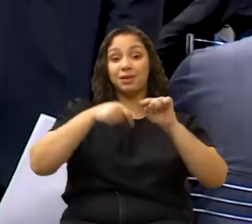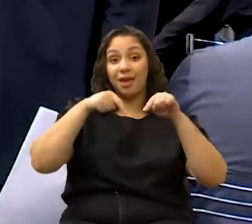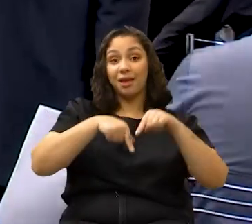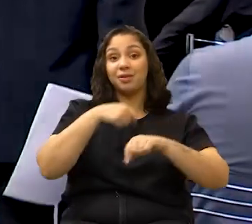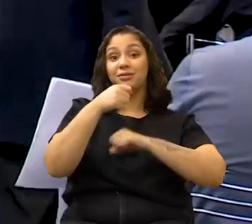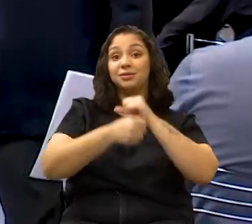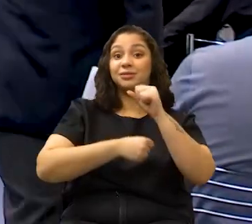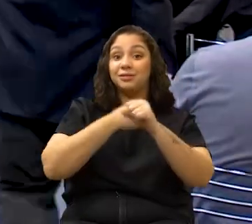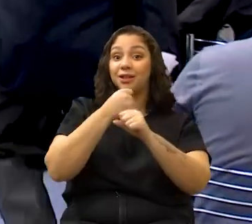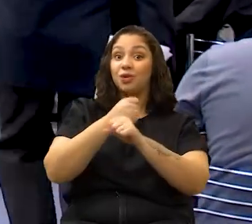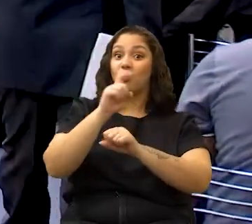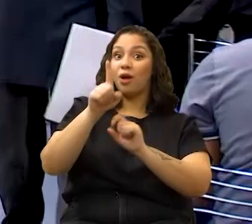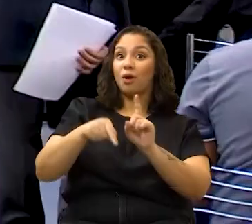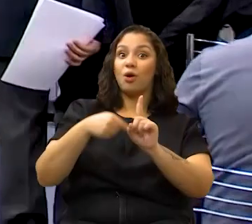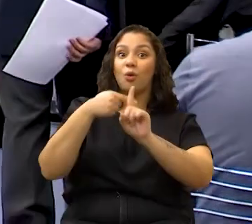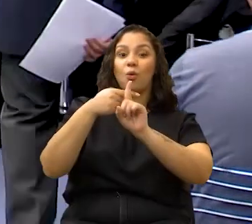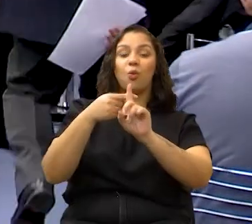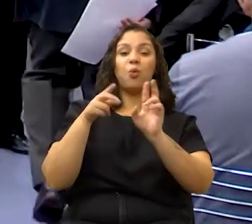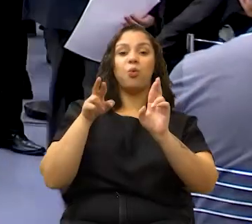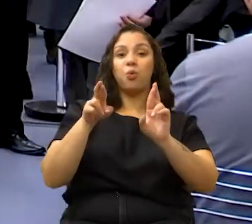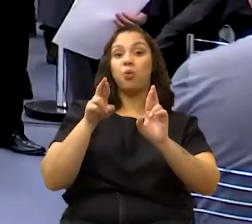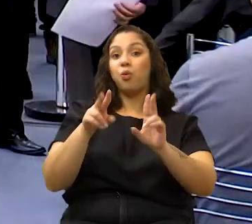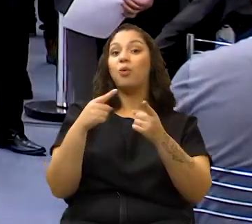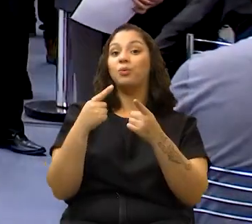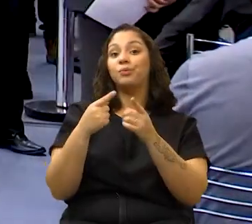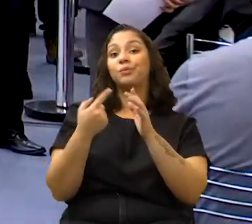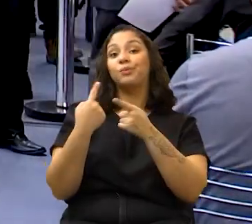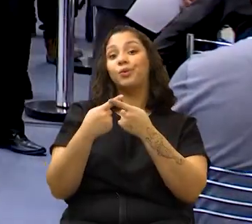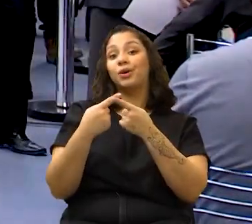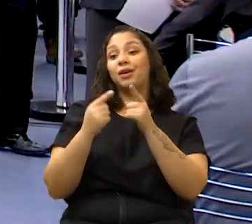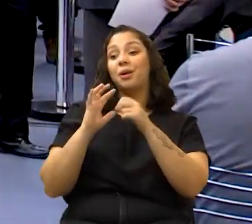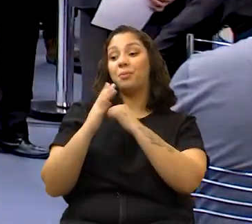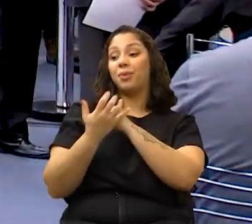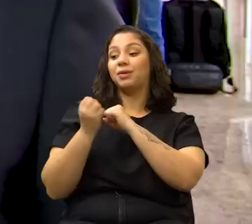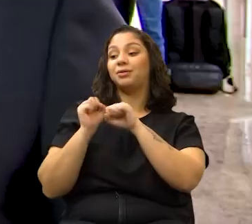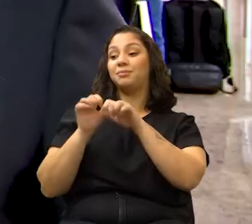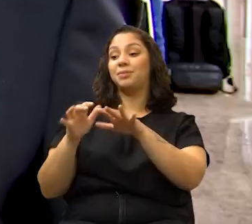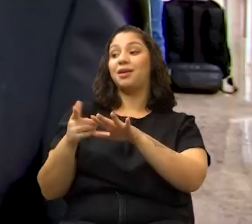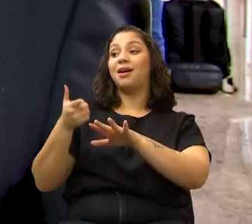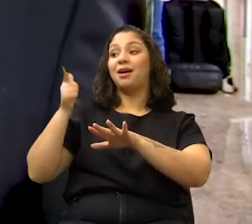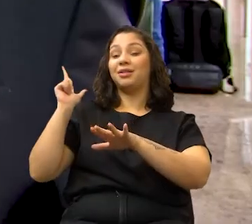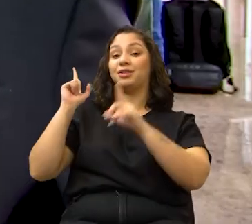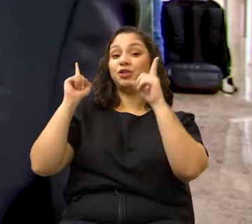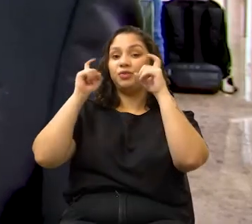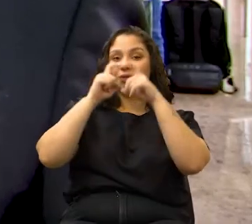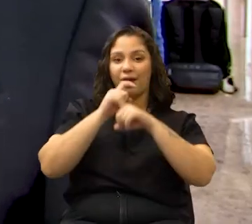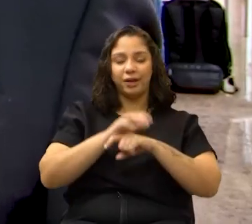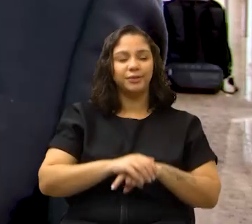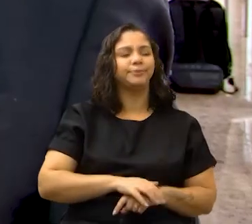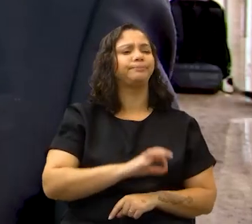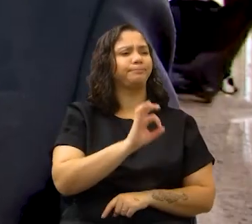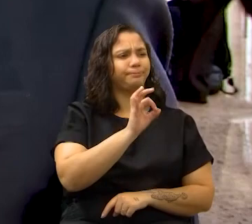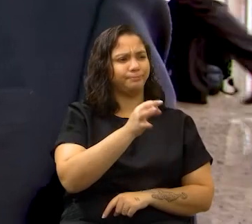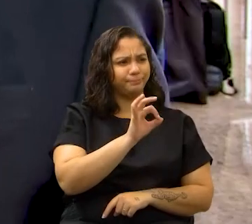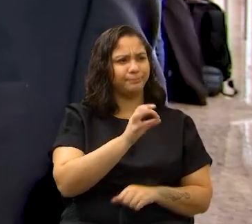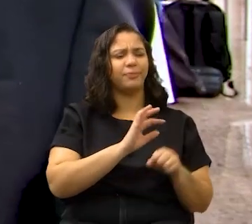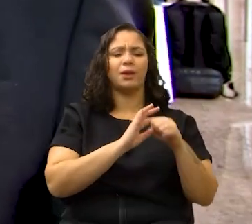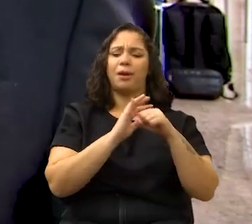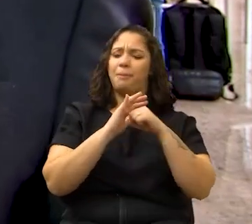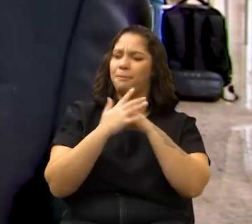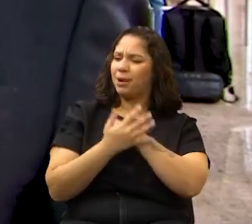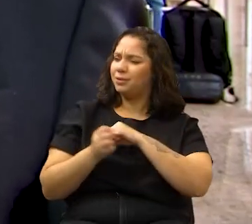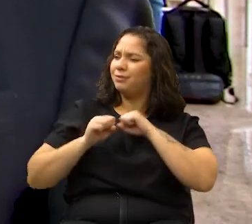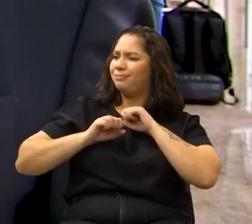a expectativa é positiva após as dificuldades da pandemia. Bom, a pandemia realmente ela